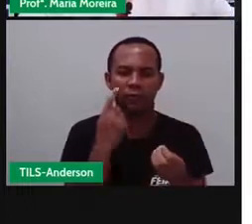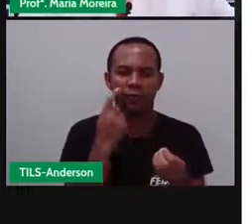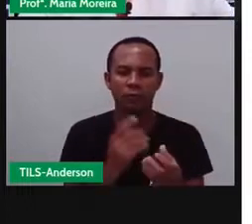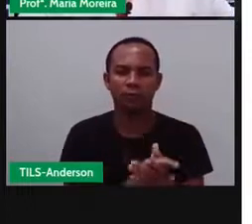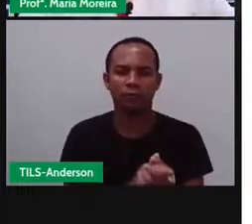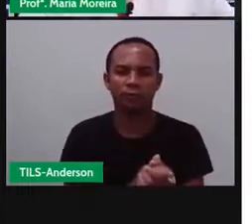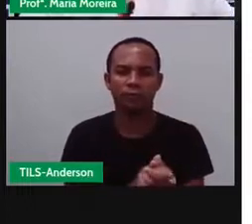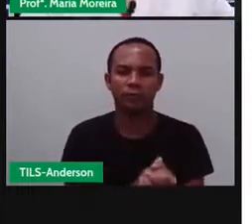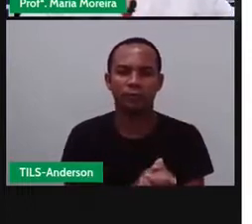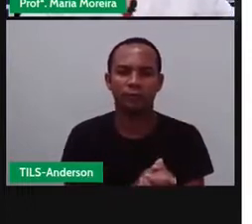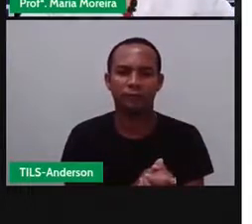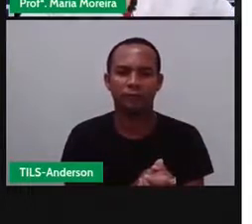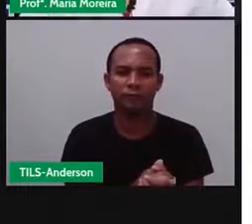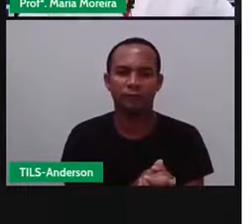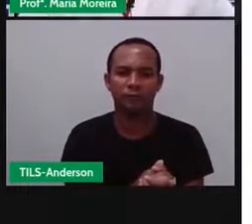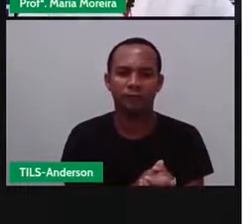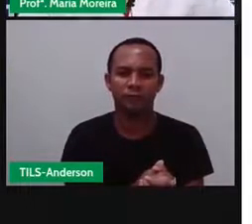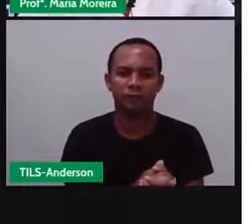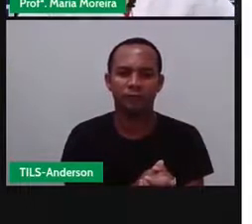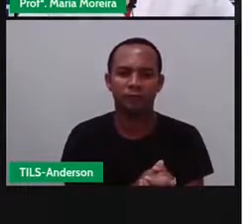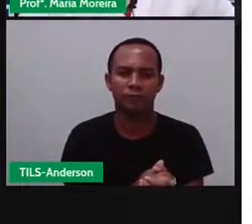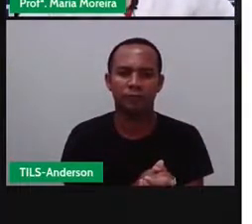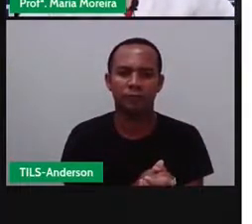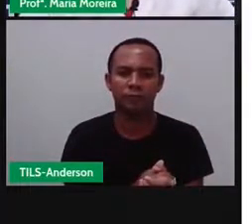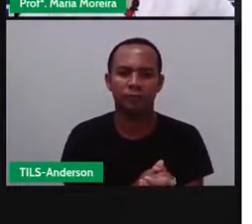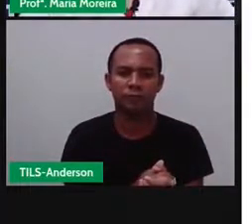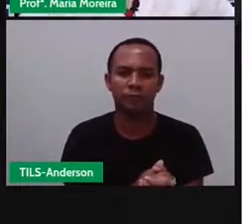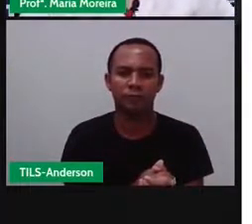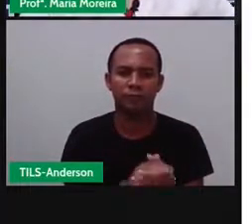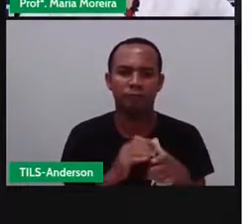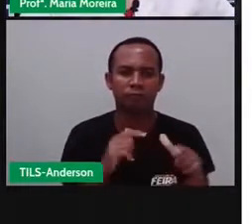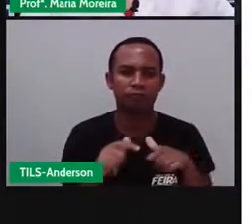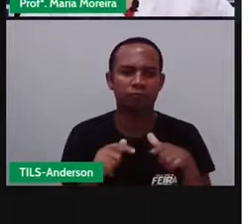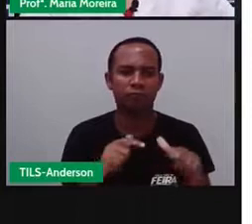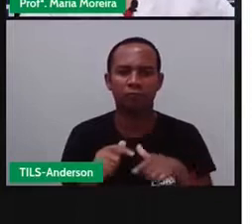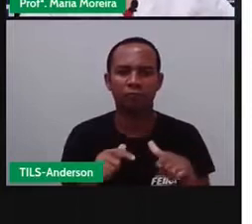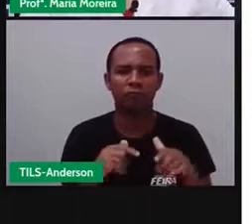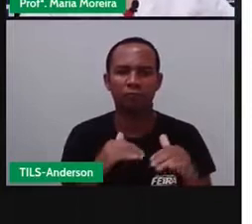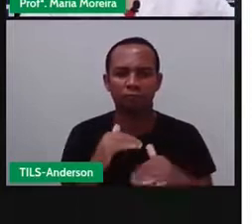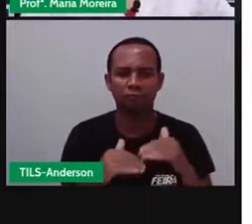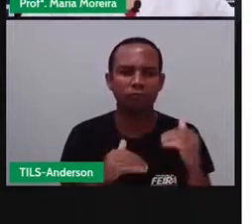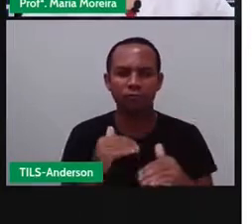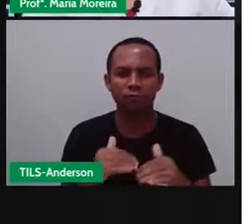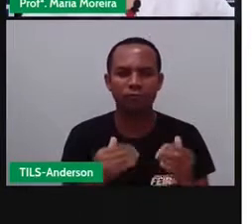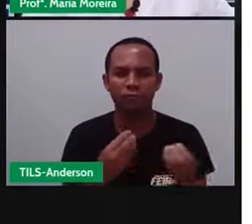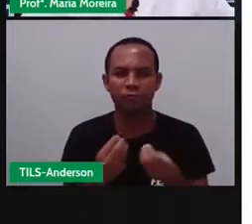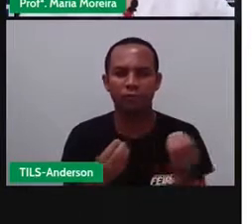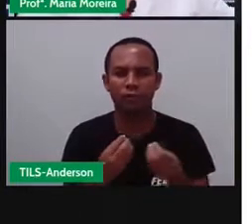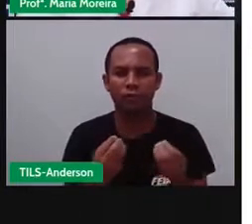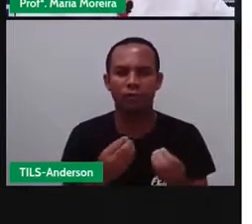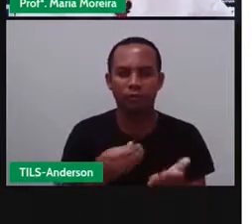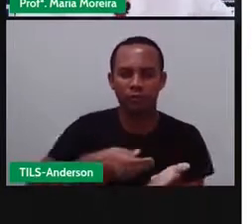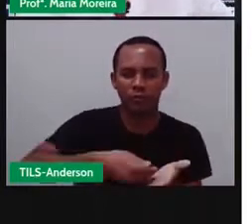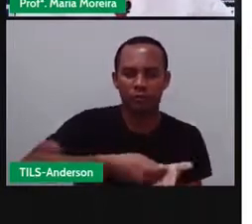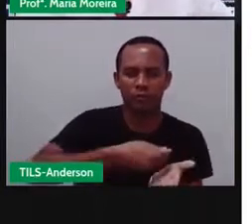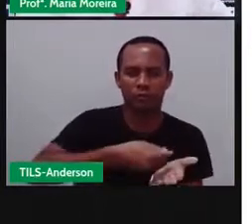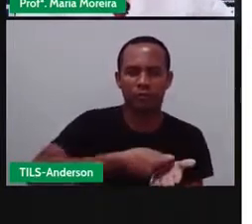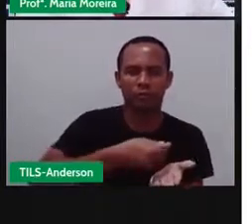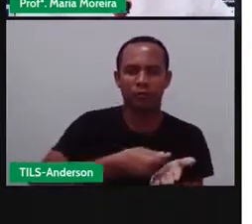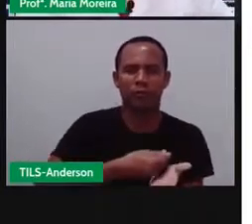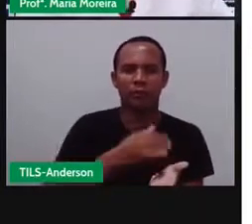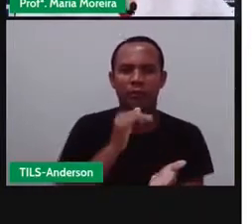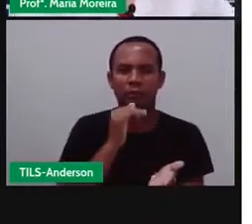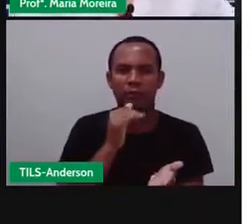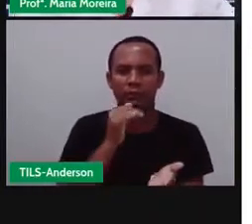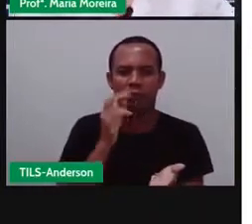nem importante. Bom, trabalhando com medidas, né? Uma colher, por exemplo. A gente